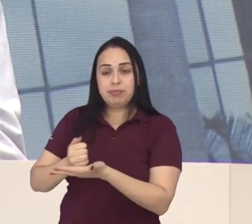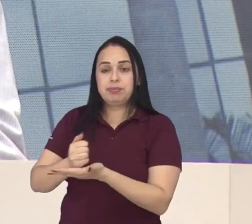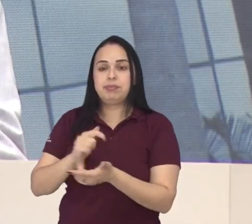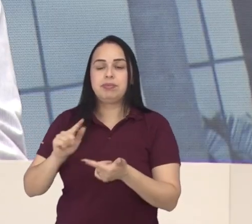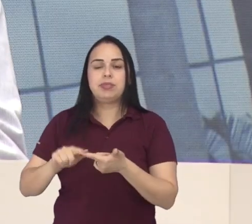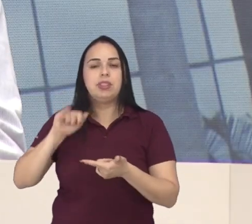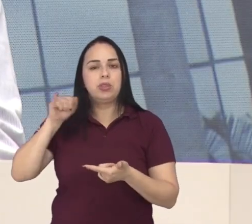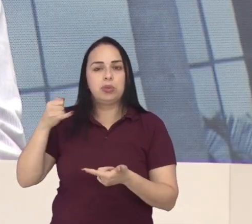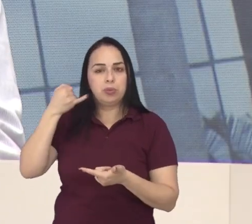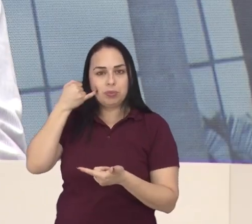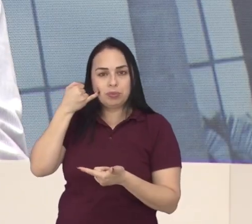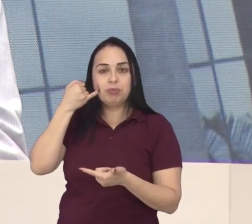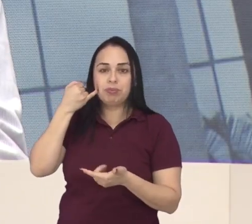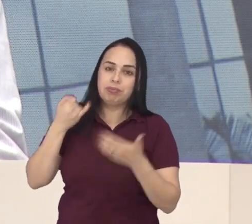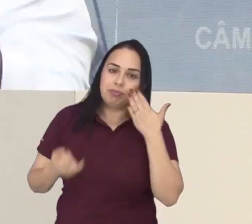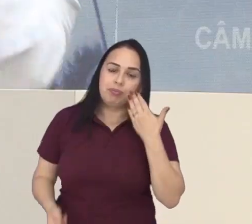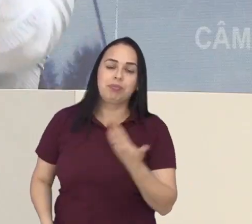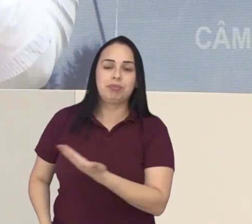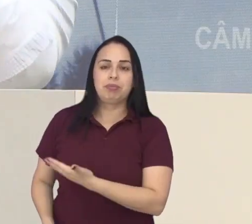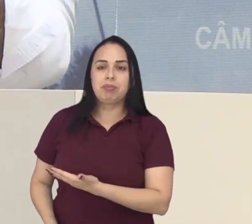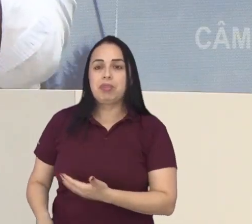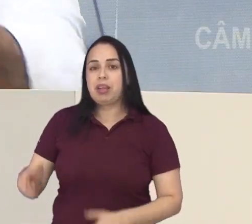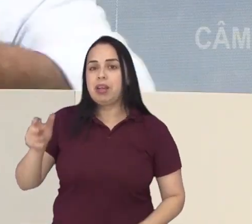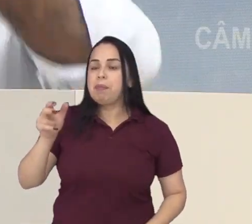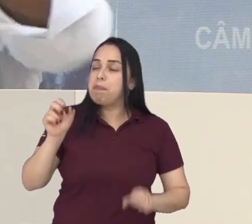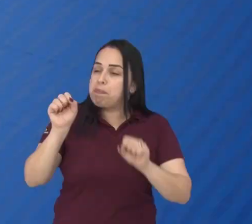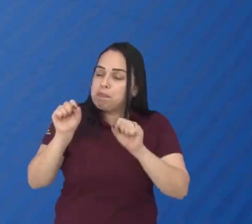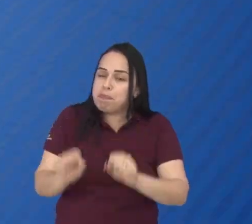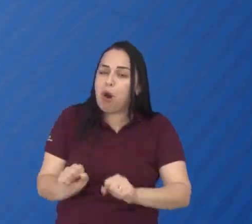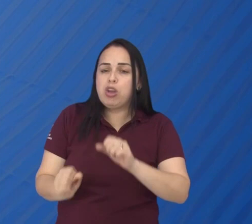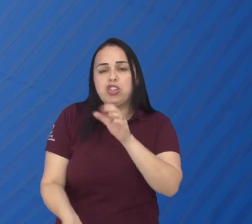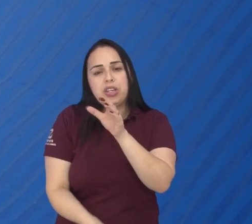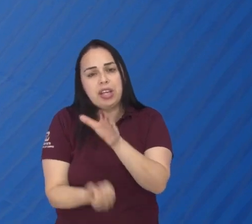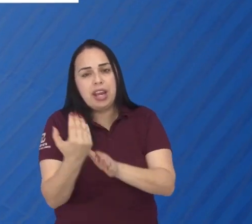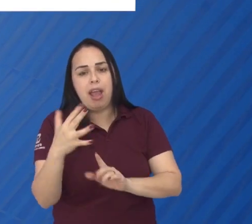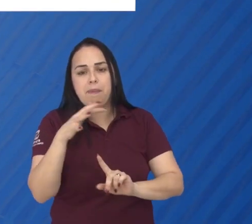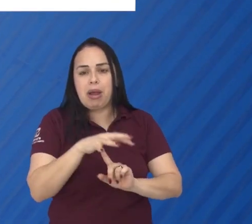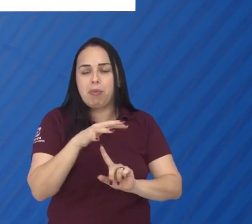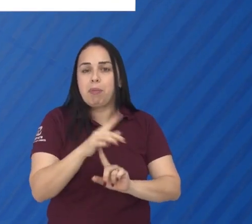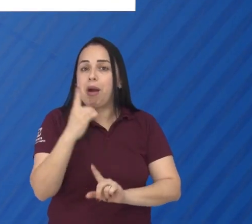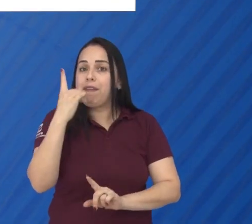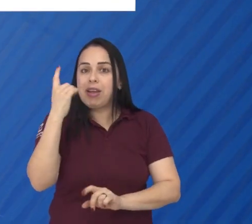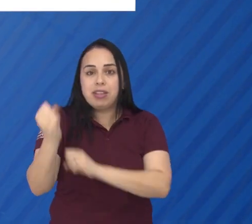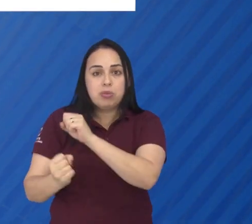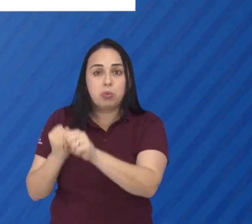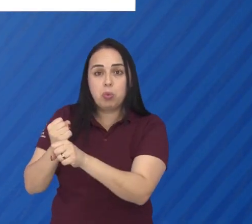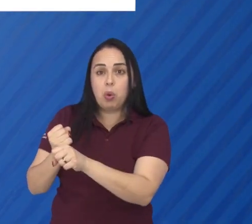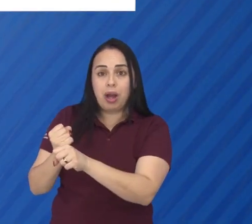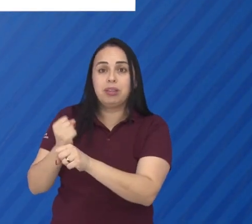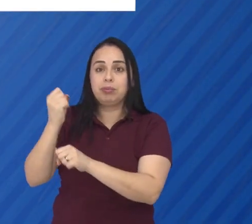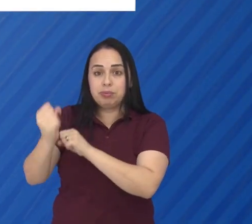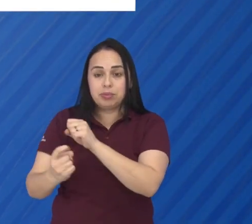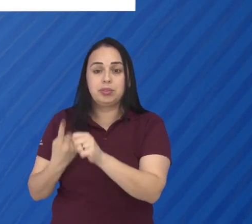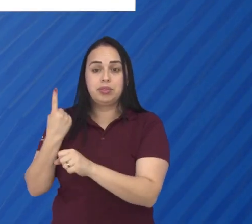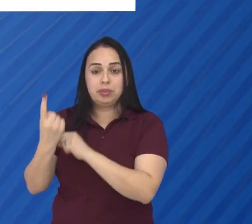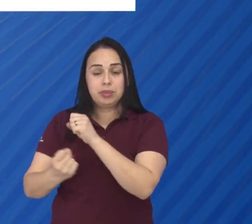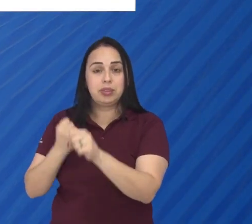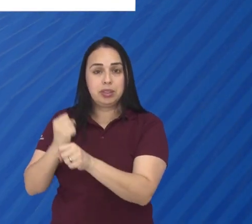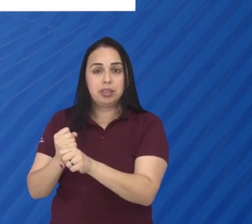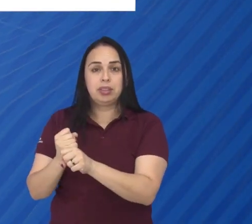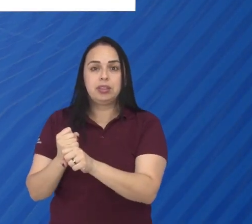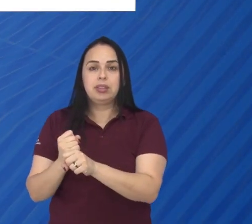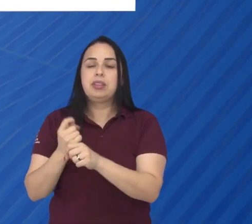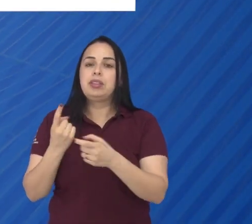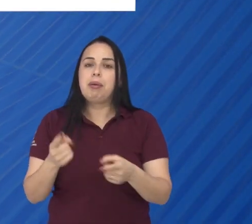dos vereadores Júnior da Farmácia e Juvenil Silvério autoriza a realização da feira uma vez por ano, com